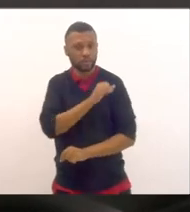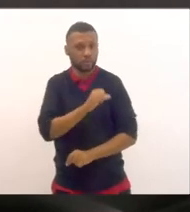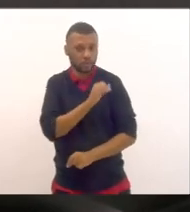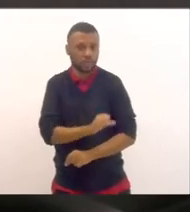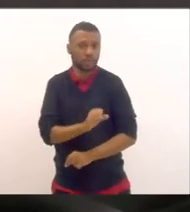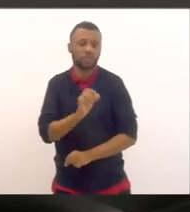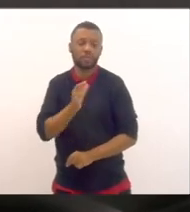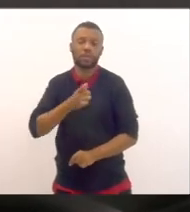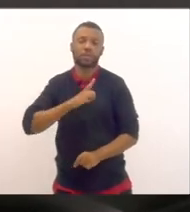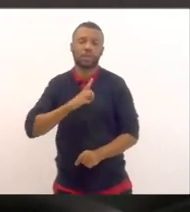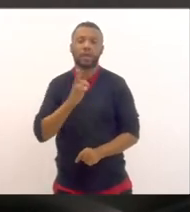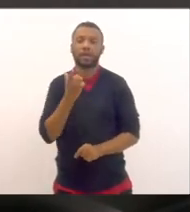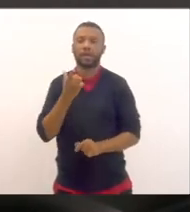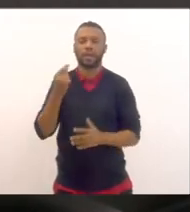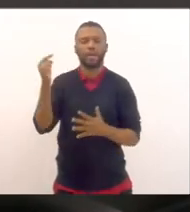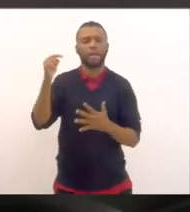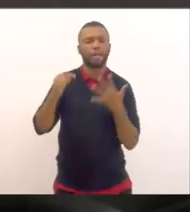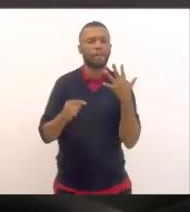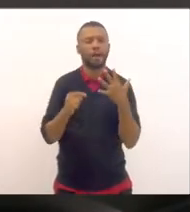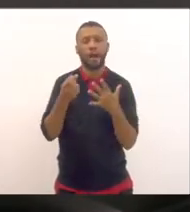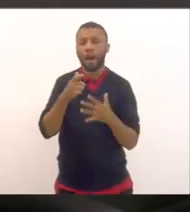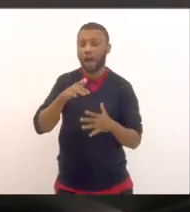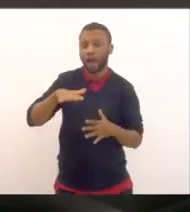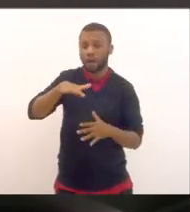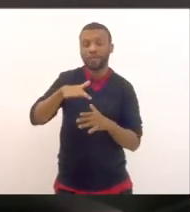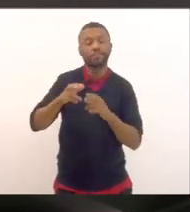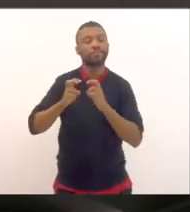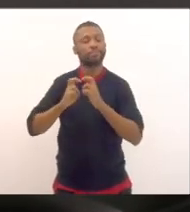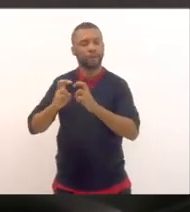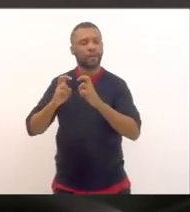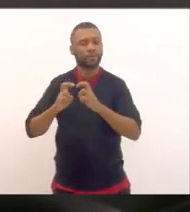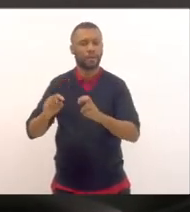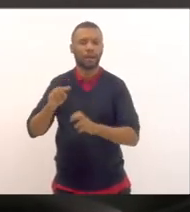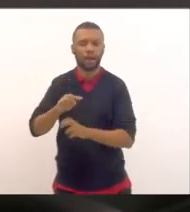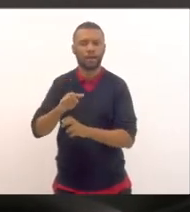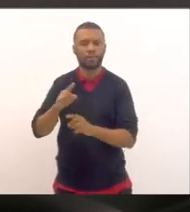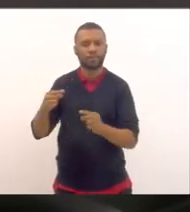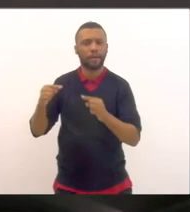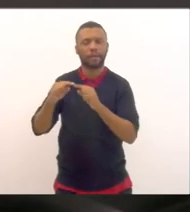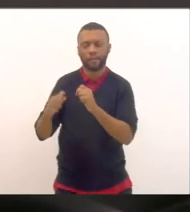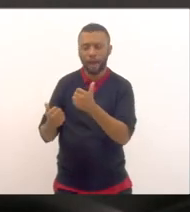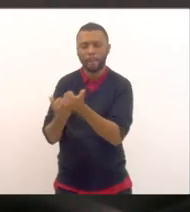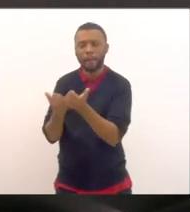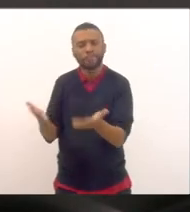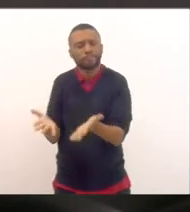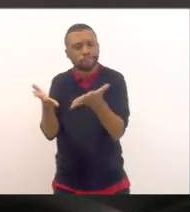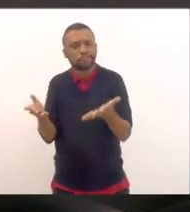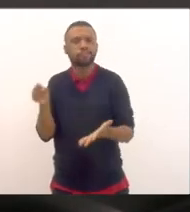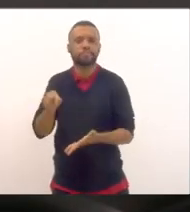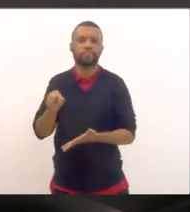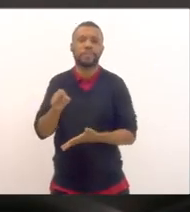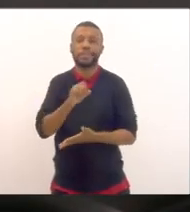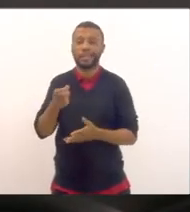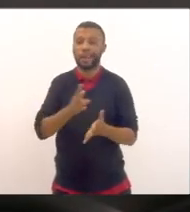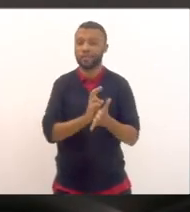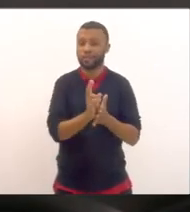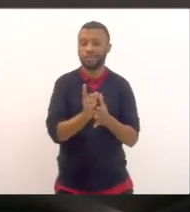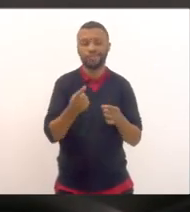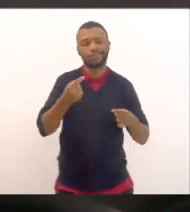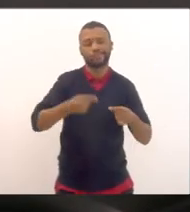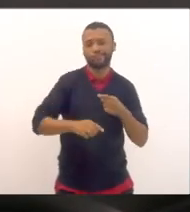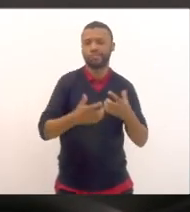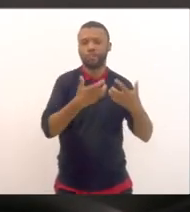ou entre um entre elas é o eixo Ferroviário Então vai dar conta dela se a super dia não